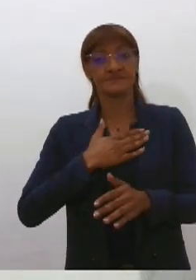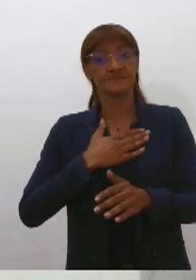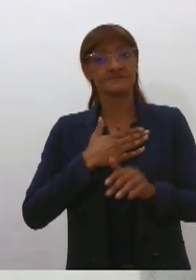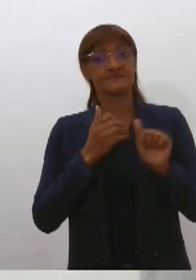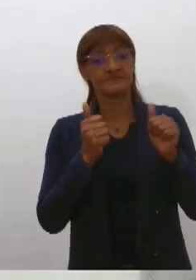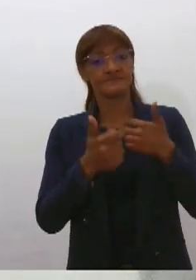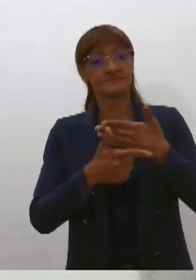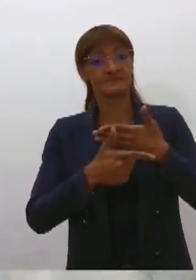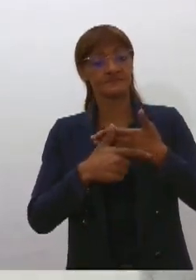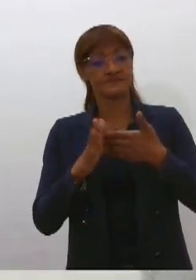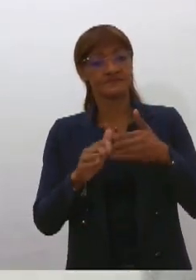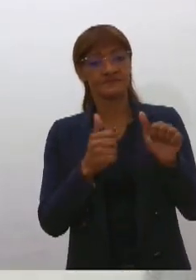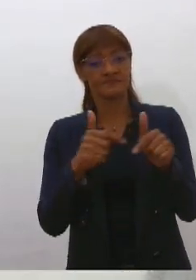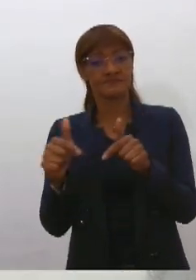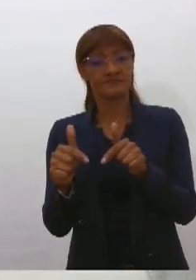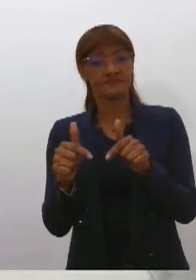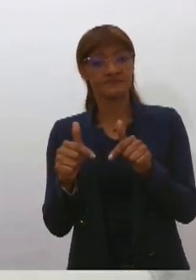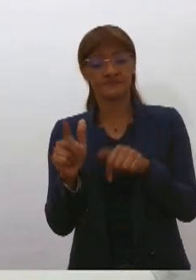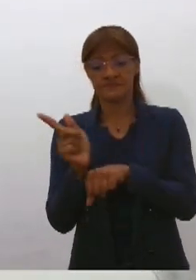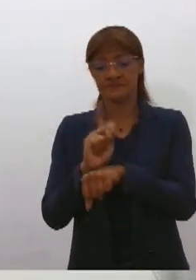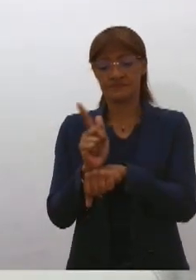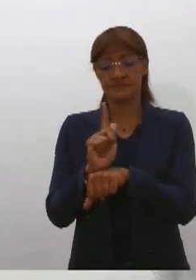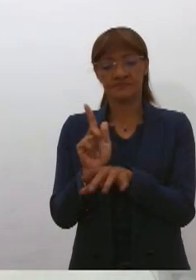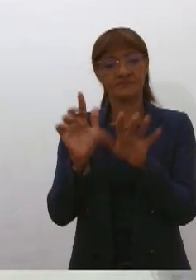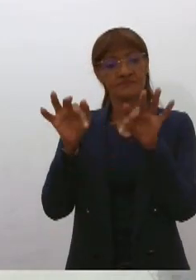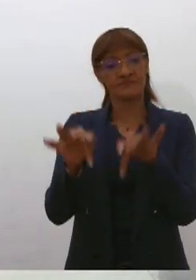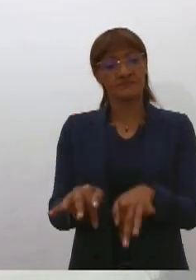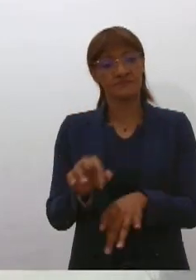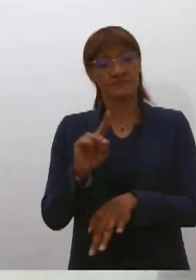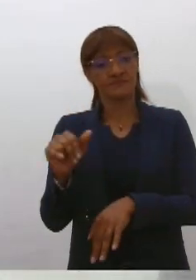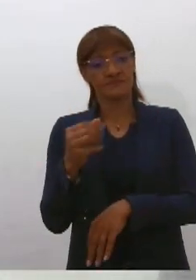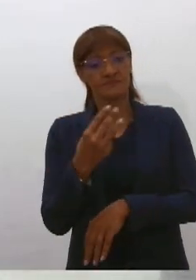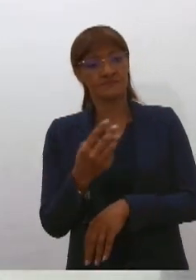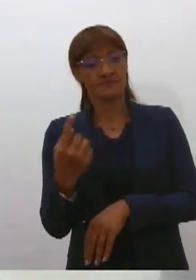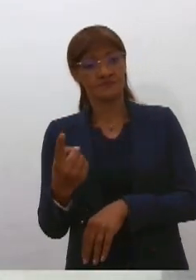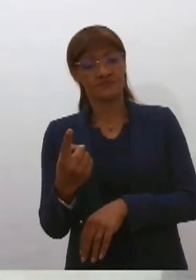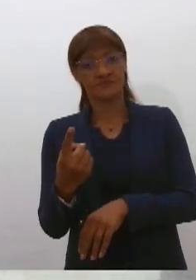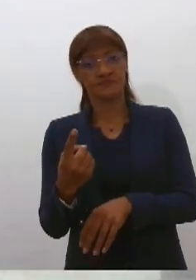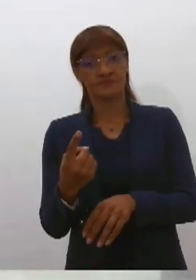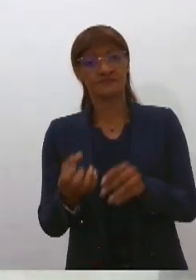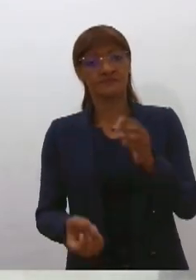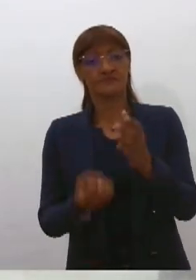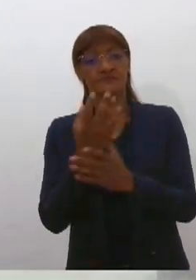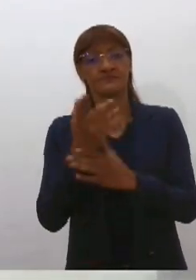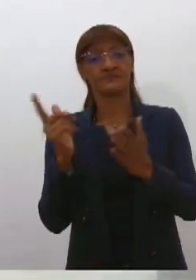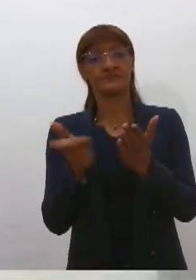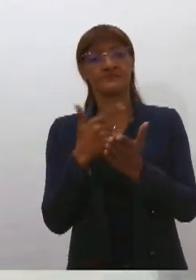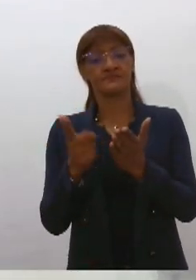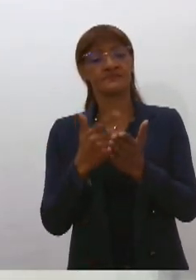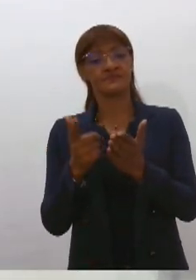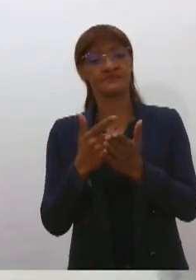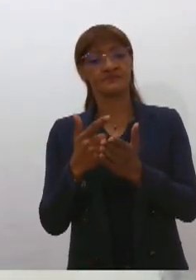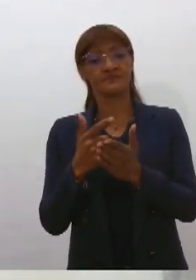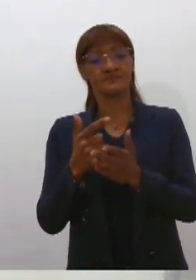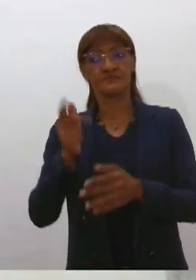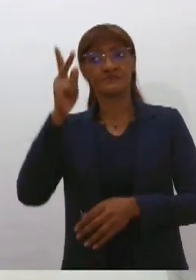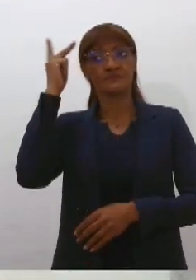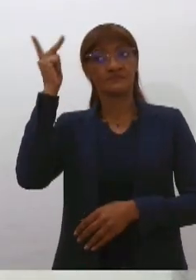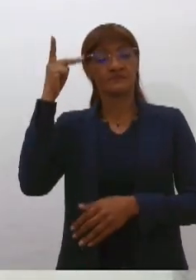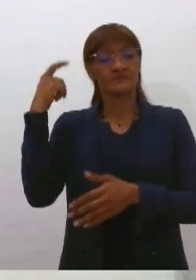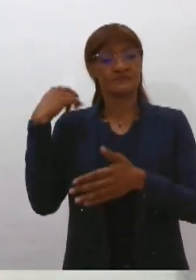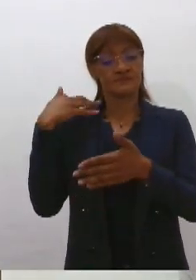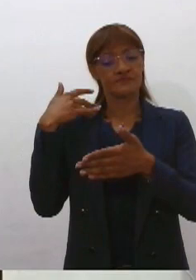Termino a minha gestão, agora no dia 31, com o lançamento de um livro que conta toda a história, a partir da minha nomeação